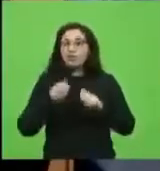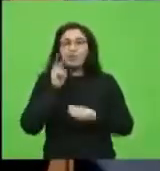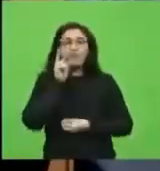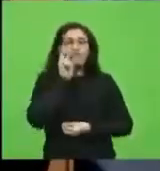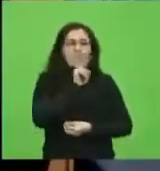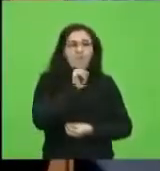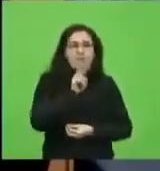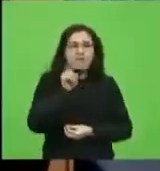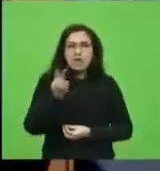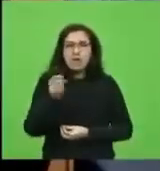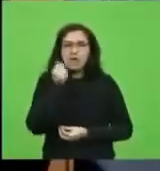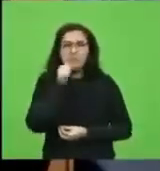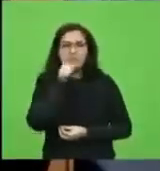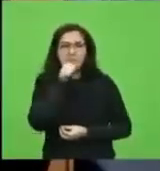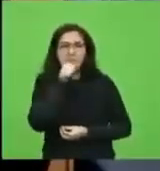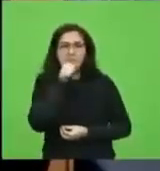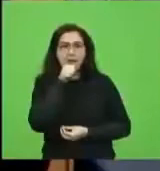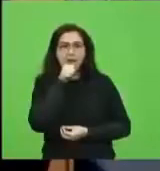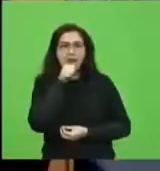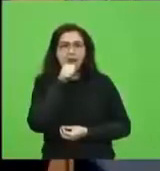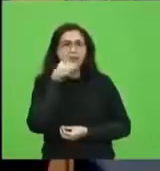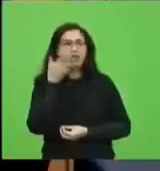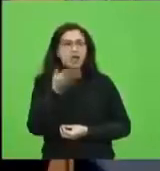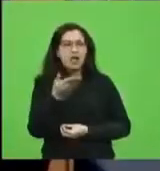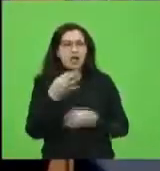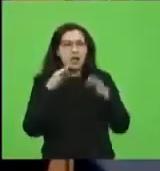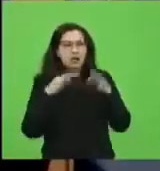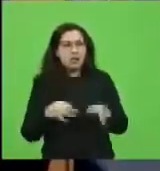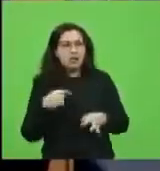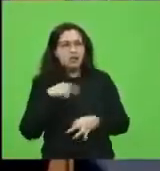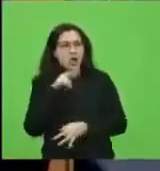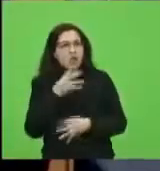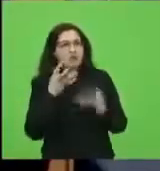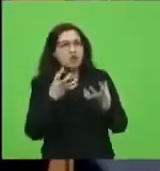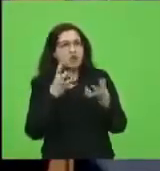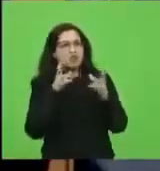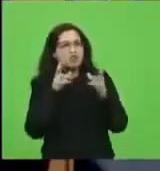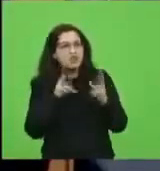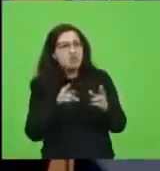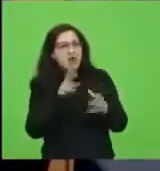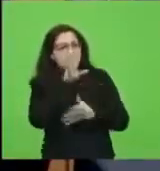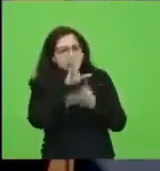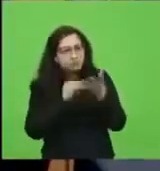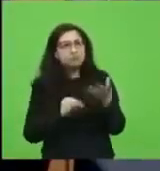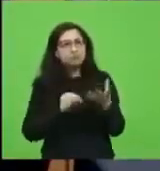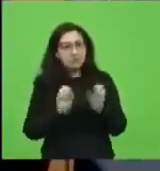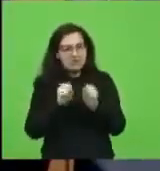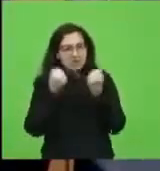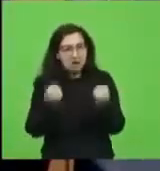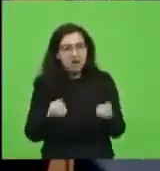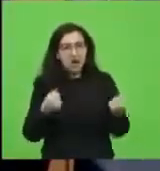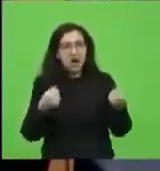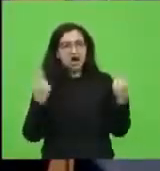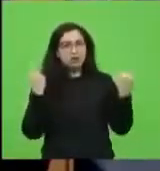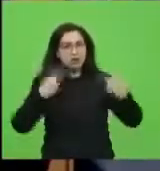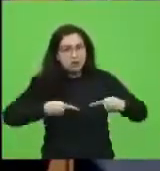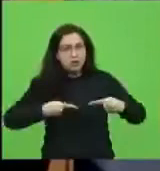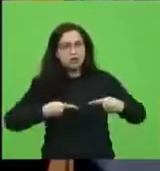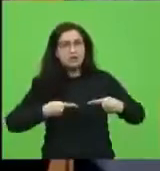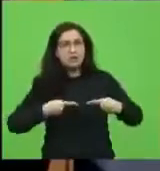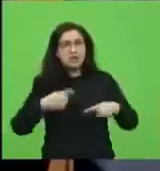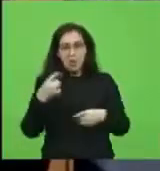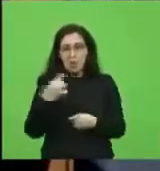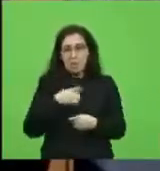da minha mãe a andar de cabeça erguida, com coragem, a enfrentar o desafio, não ficar covardado dentro de